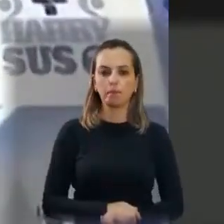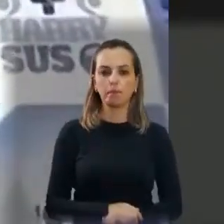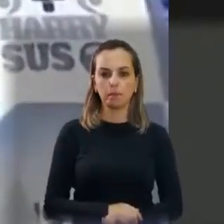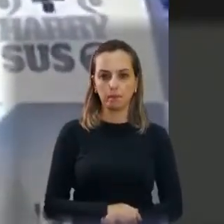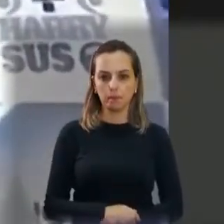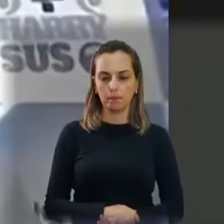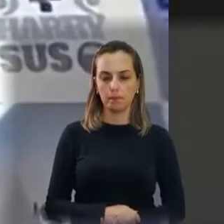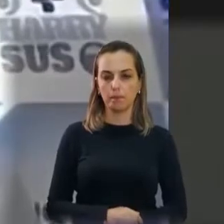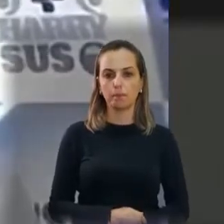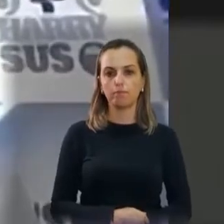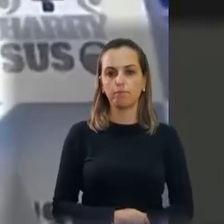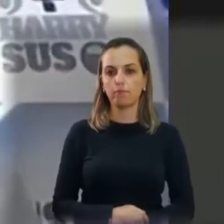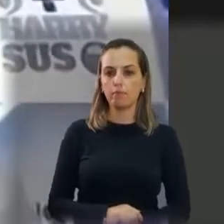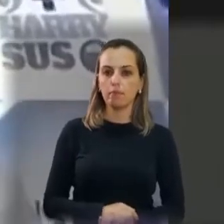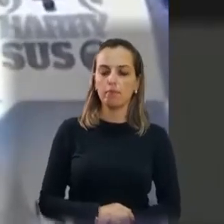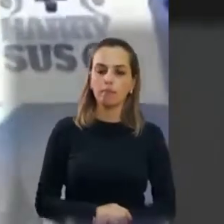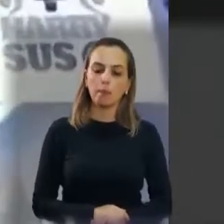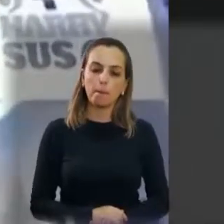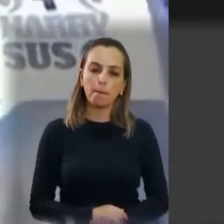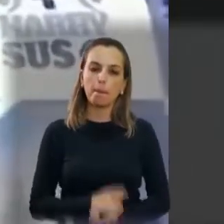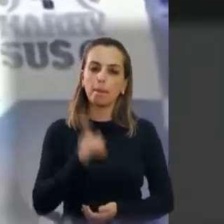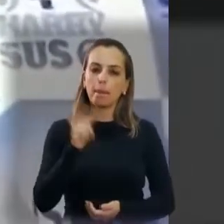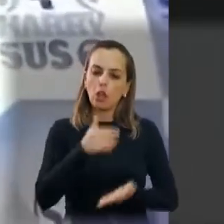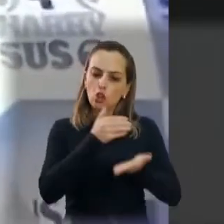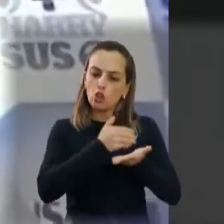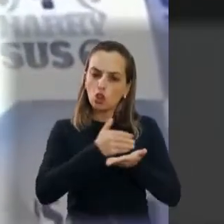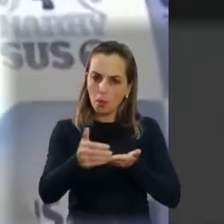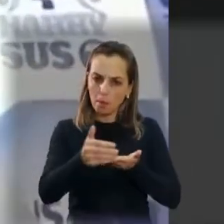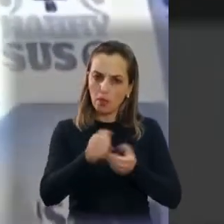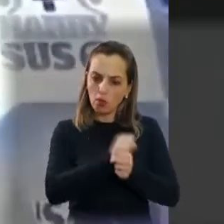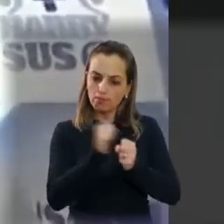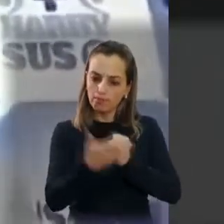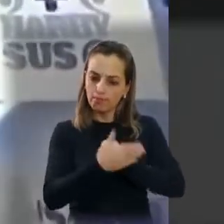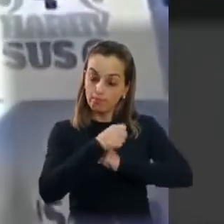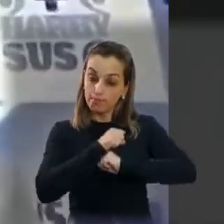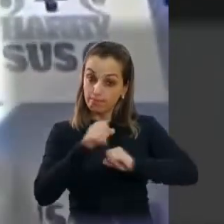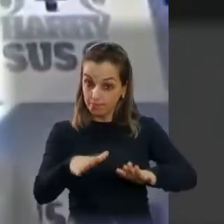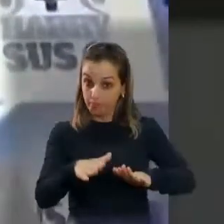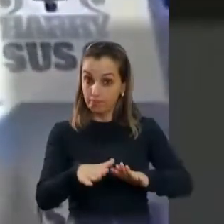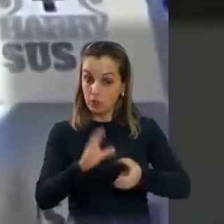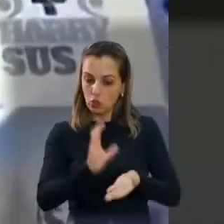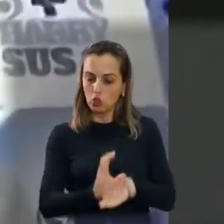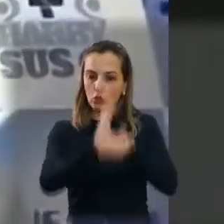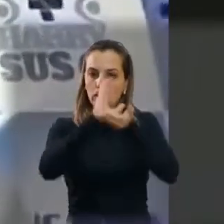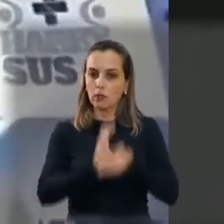desde o começo da pandemia, o conselho vem fazendo um trabalho de